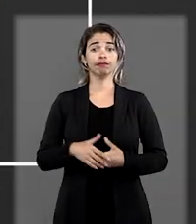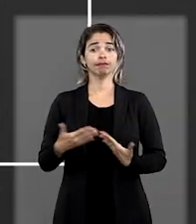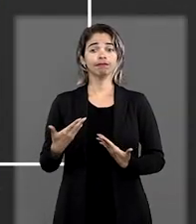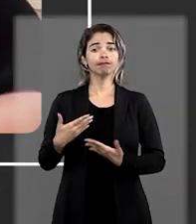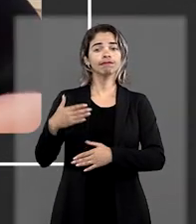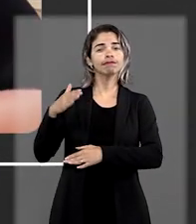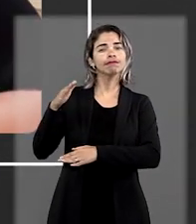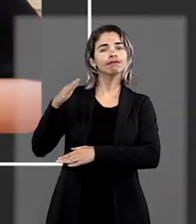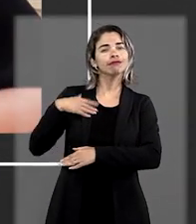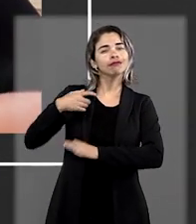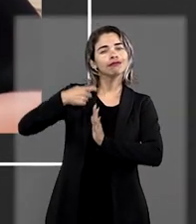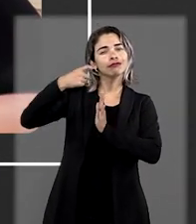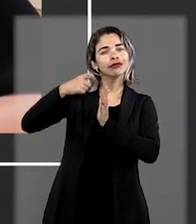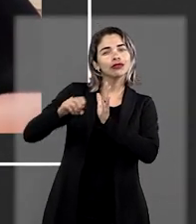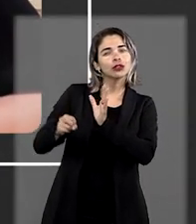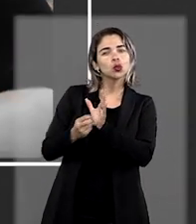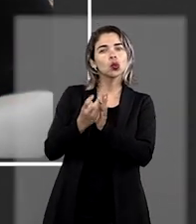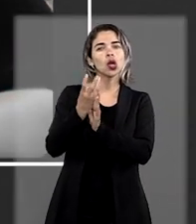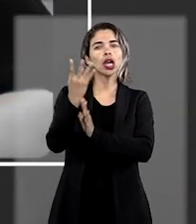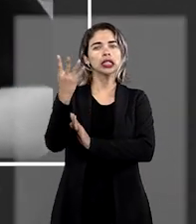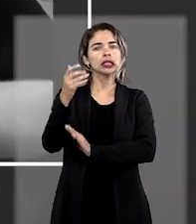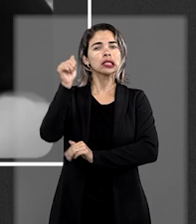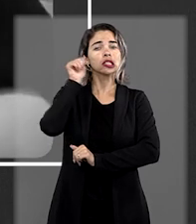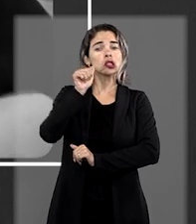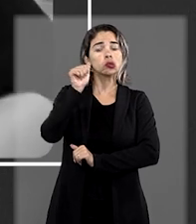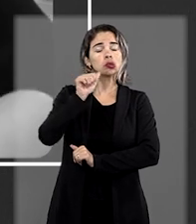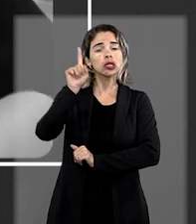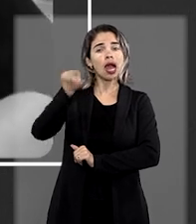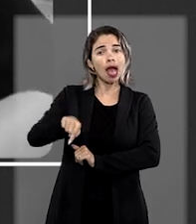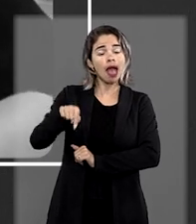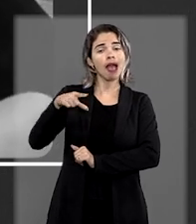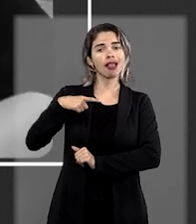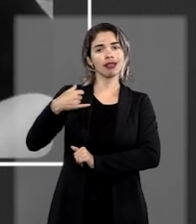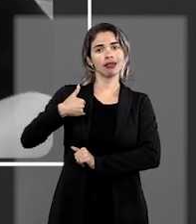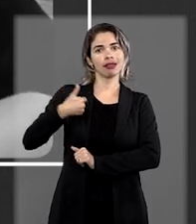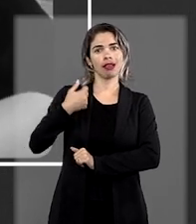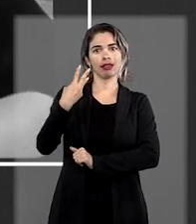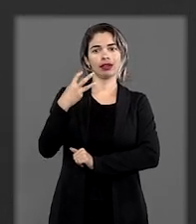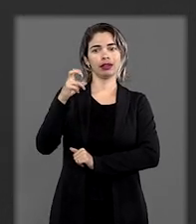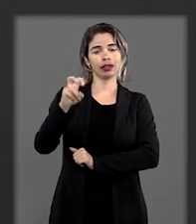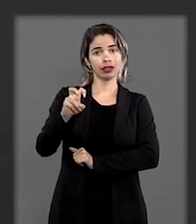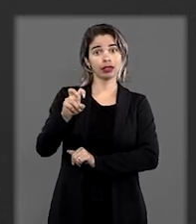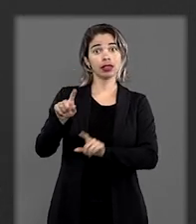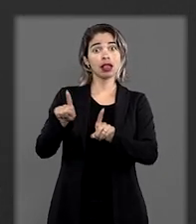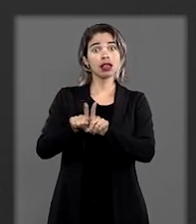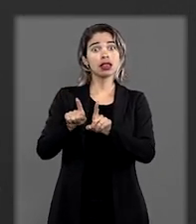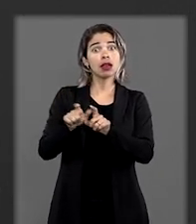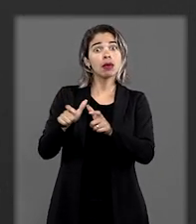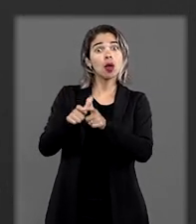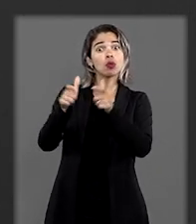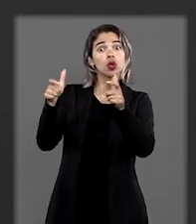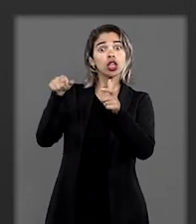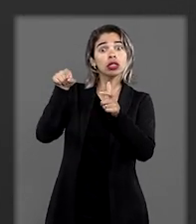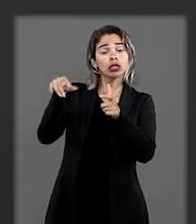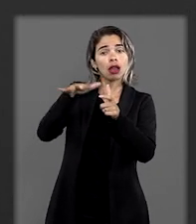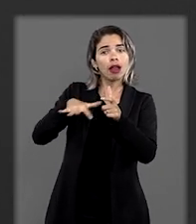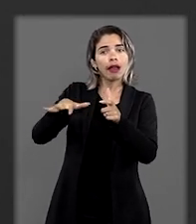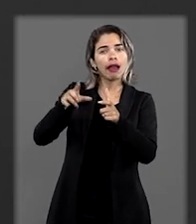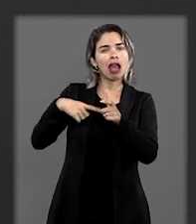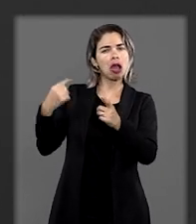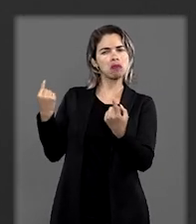A taxa de vida das mulheres trans no Brasil é de apenas 35 anos de idade. E maior parte desse não